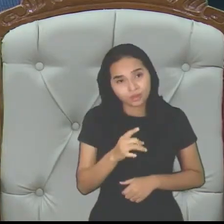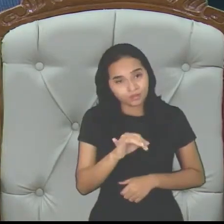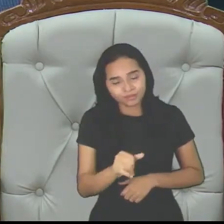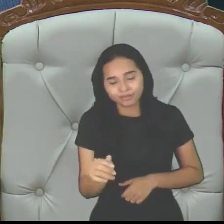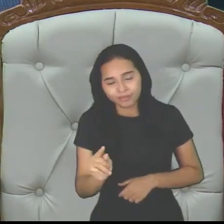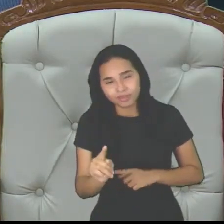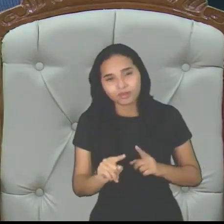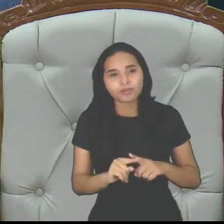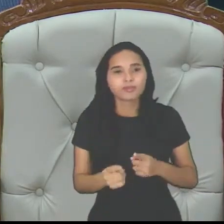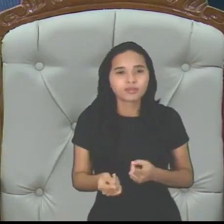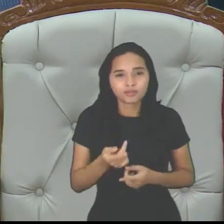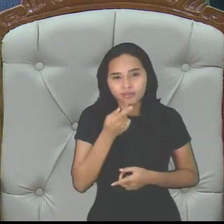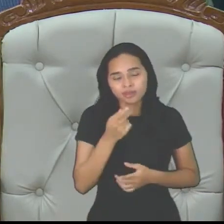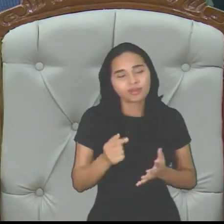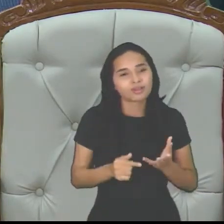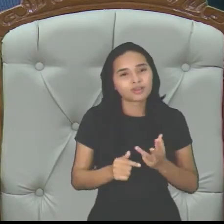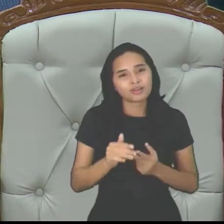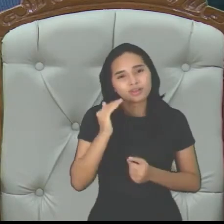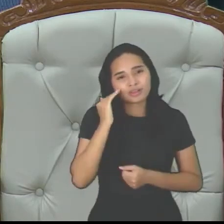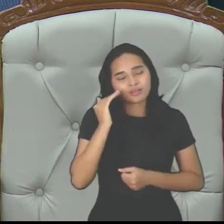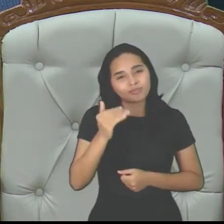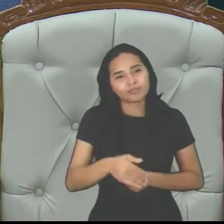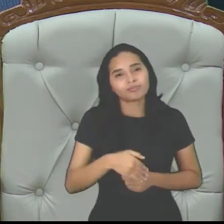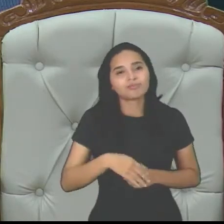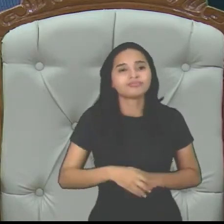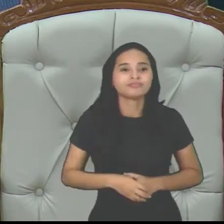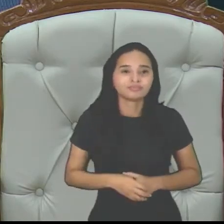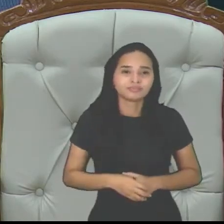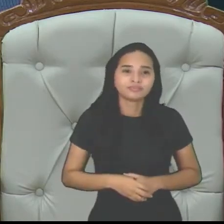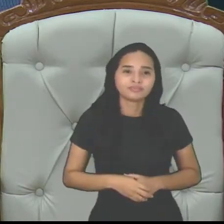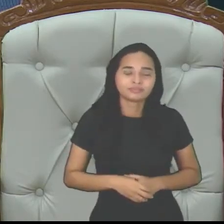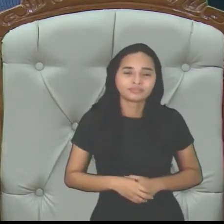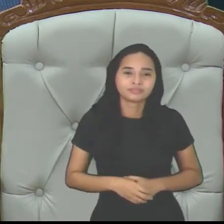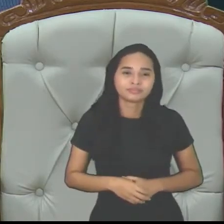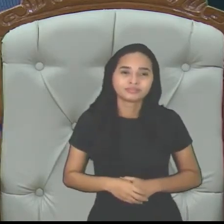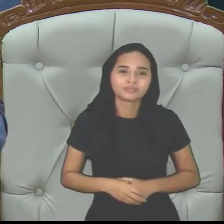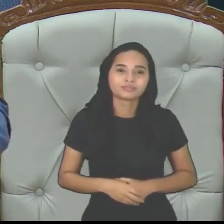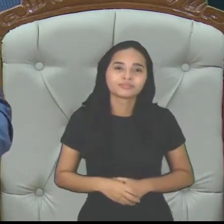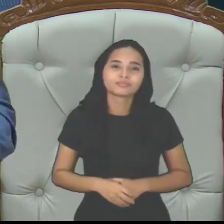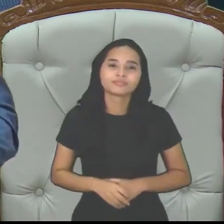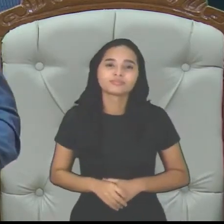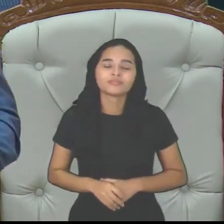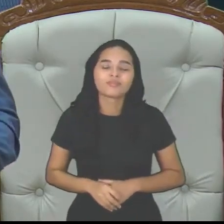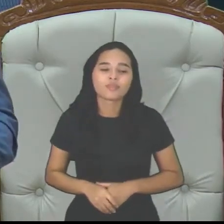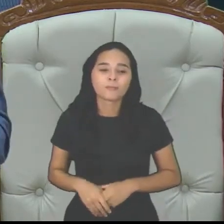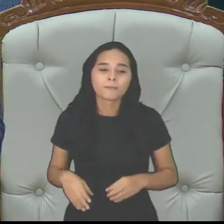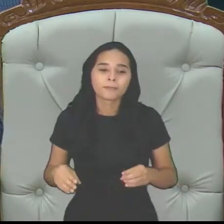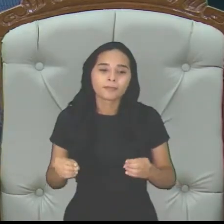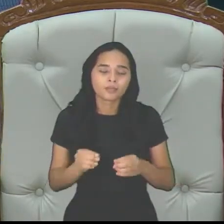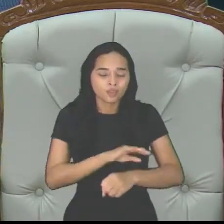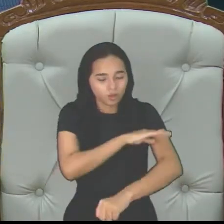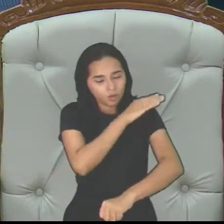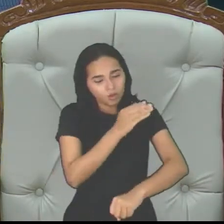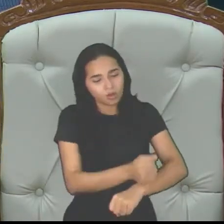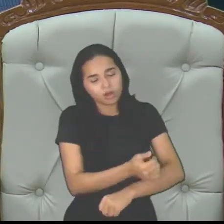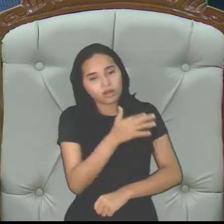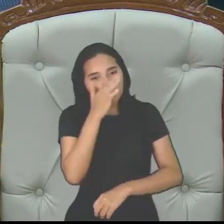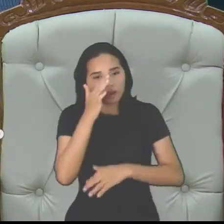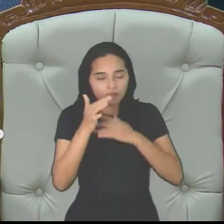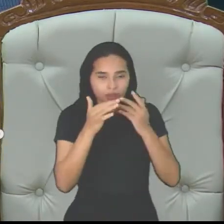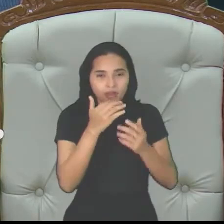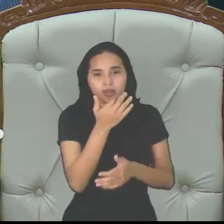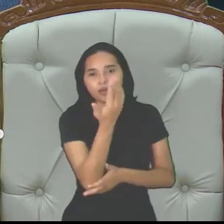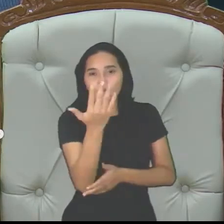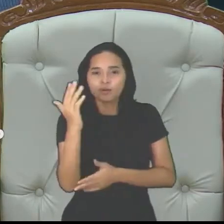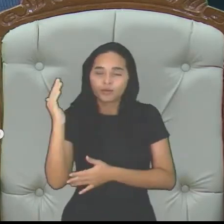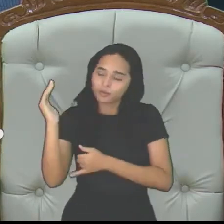vai falar dos sinais que vai acontecer. E estando assentados no Monte das Oliveiras, chegaram-se a ele os seus